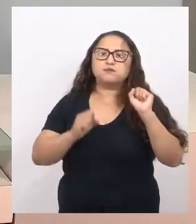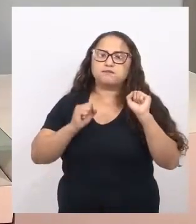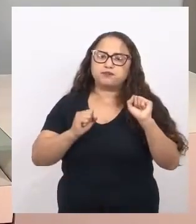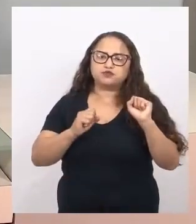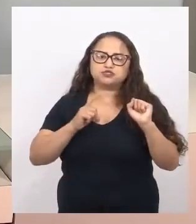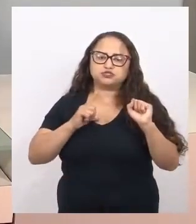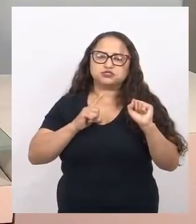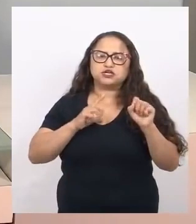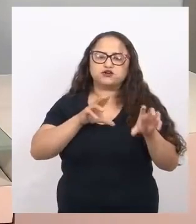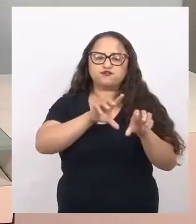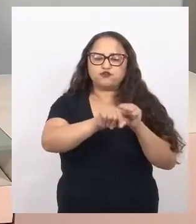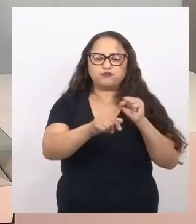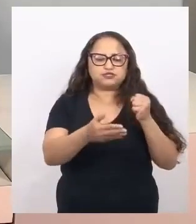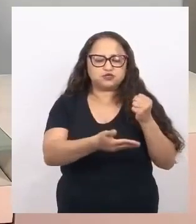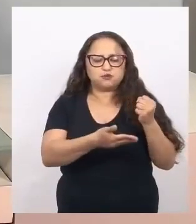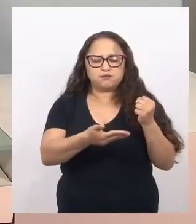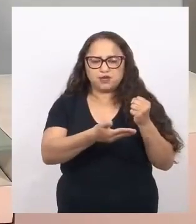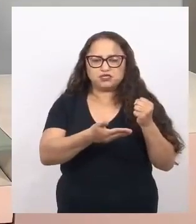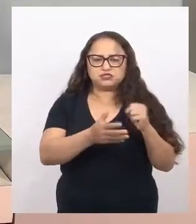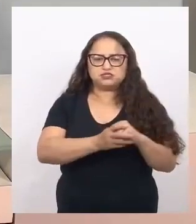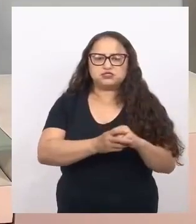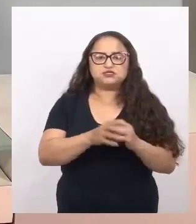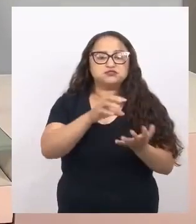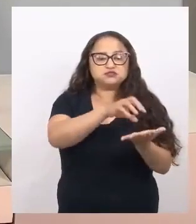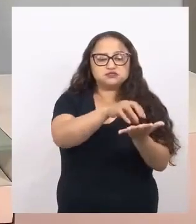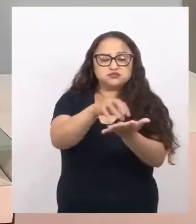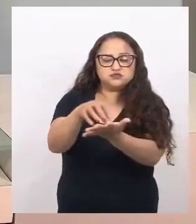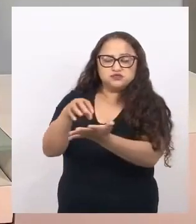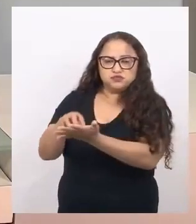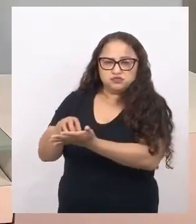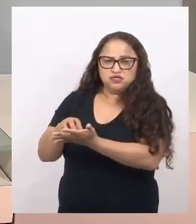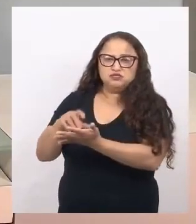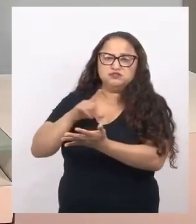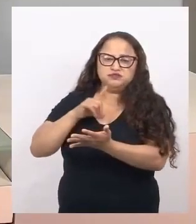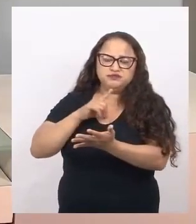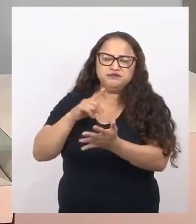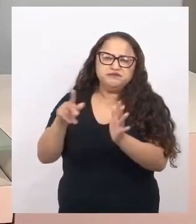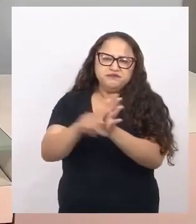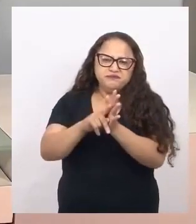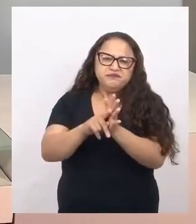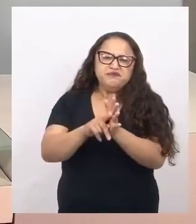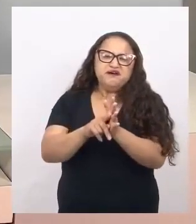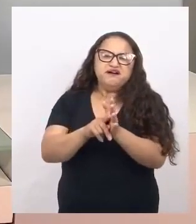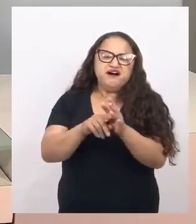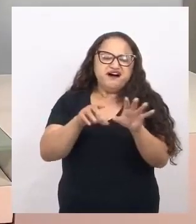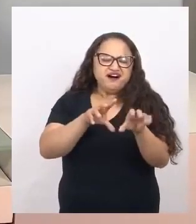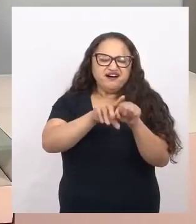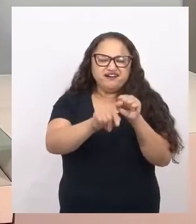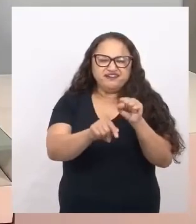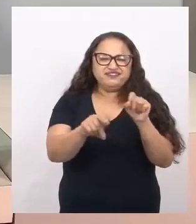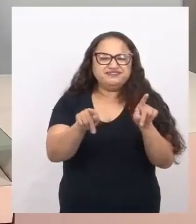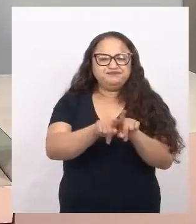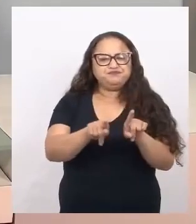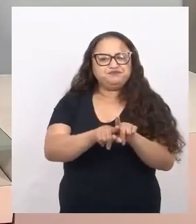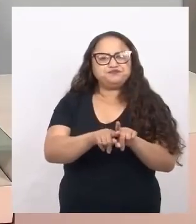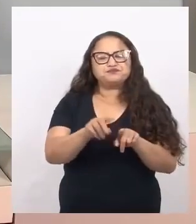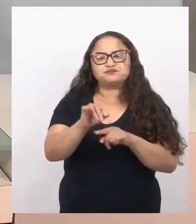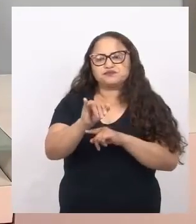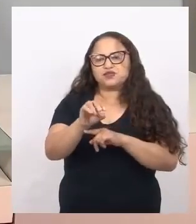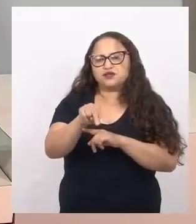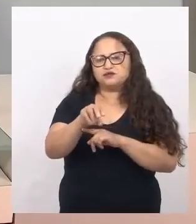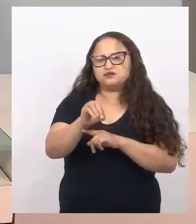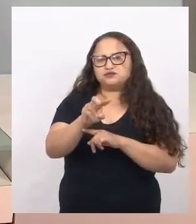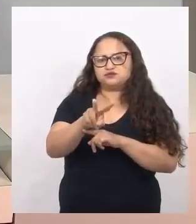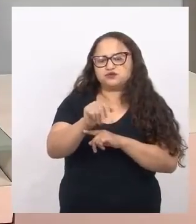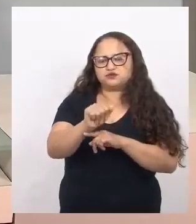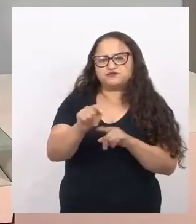geral básica, itinerários, as unidades curriculares dos itinerários formativos, os componentes do Inova e também os componentes